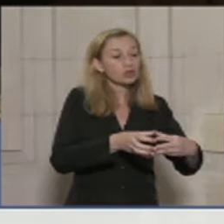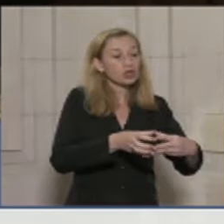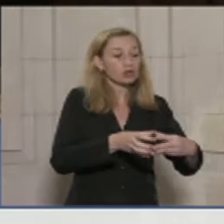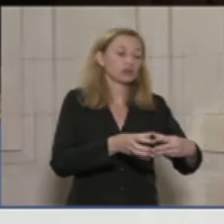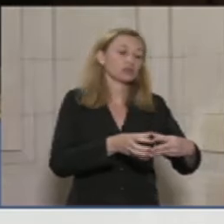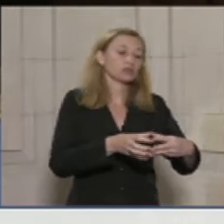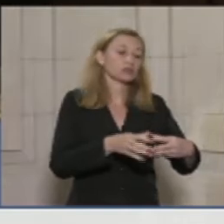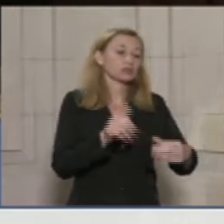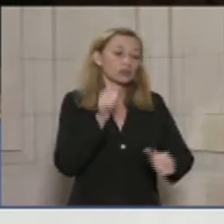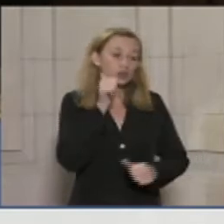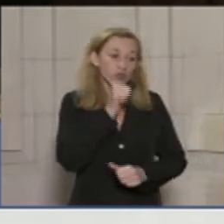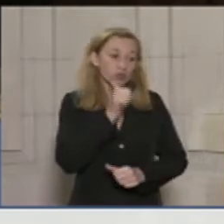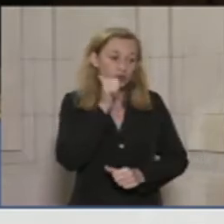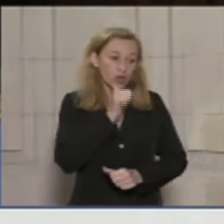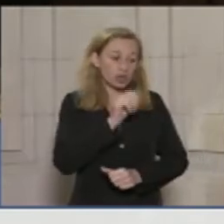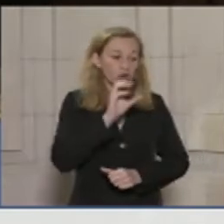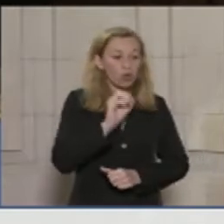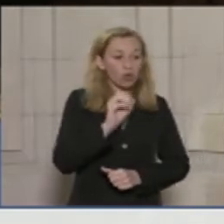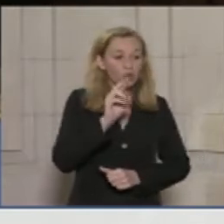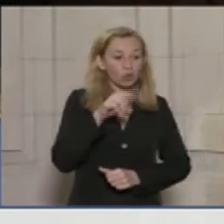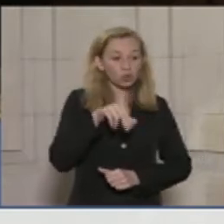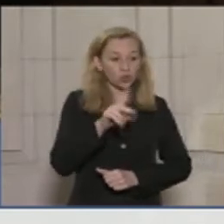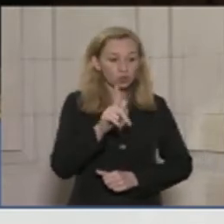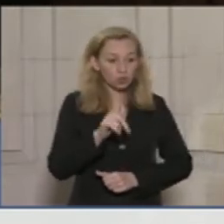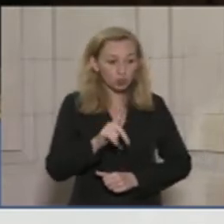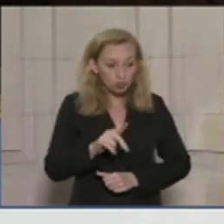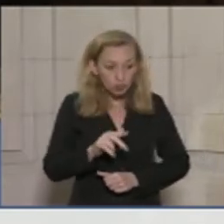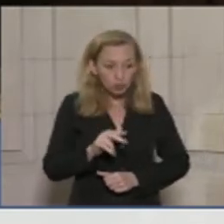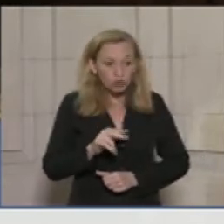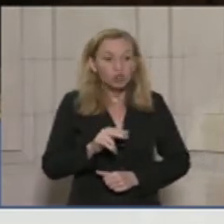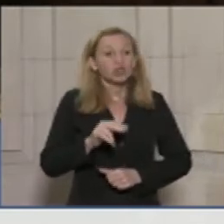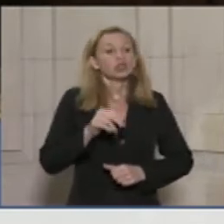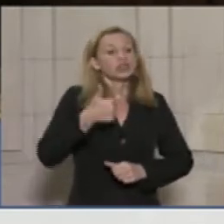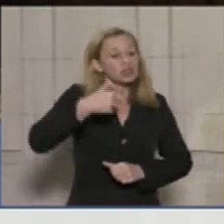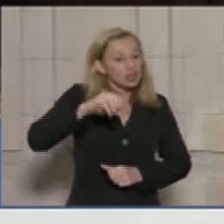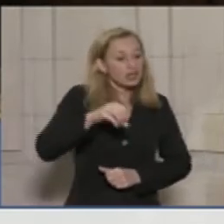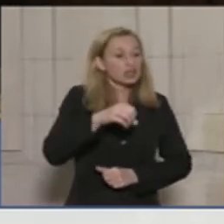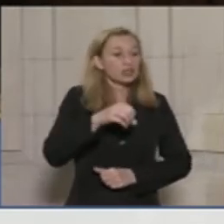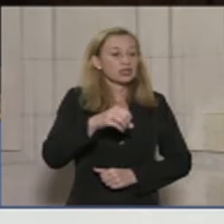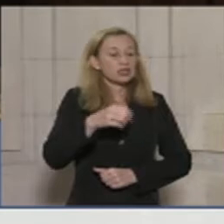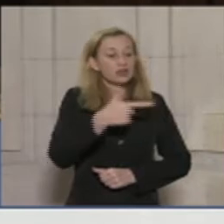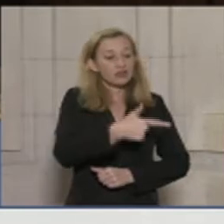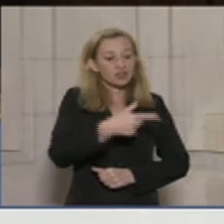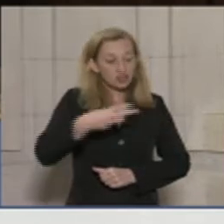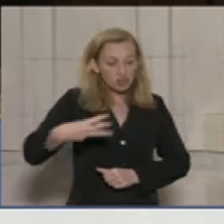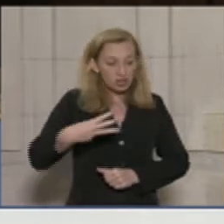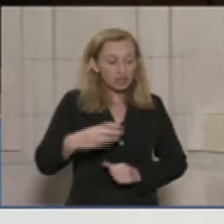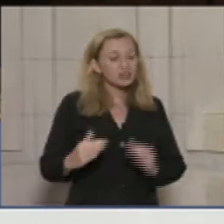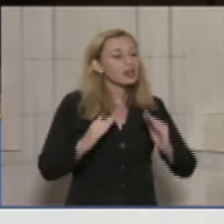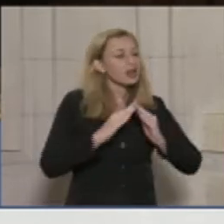mulheres, que foi realizada em Nova York de 10 a 23. Essa Casa de Leis